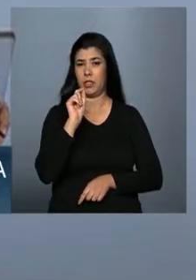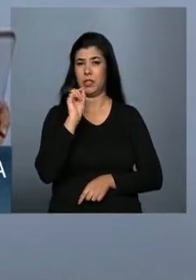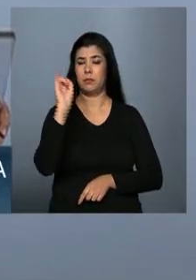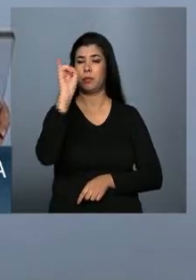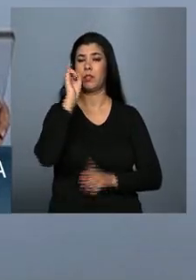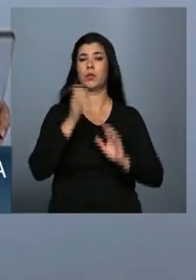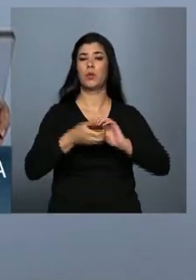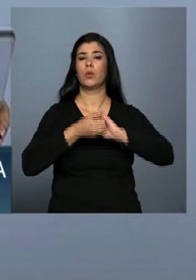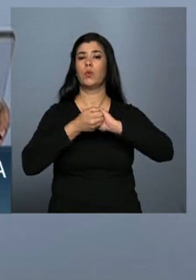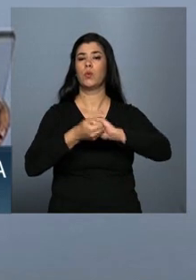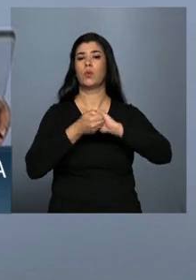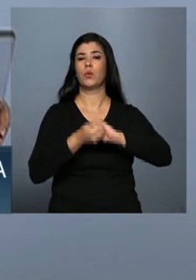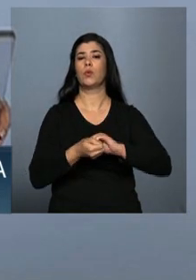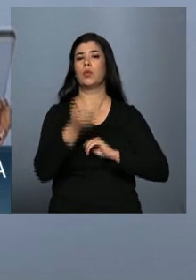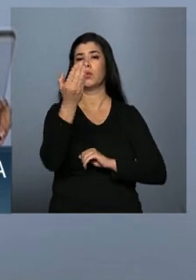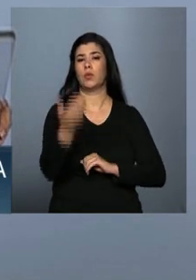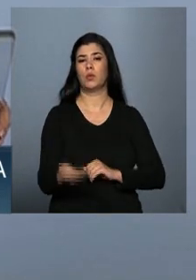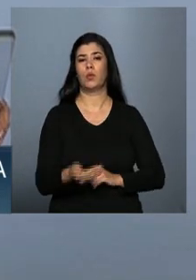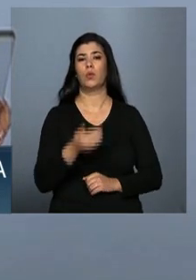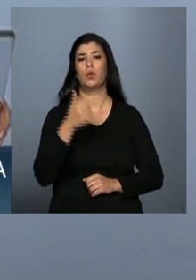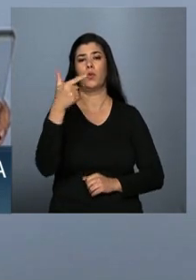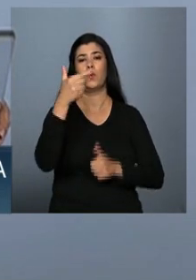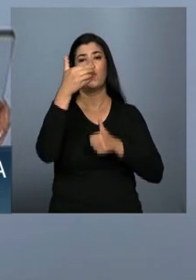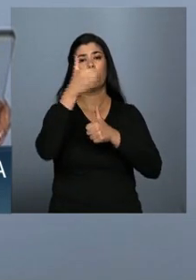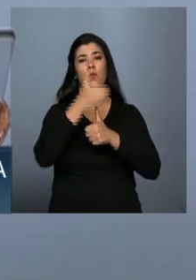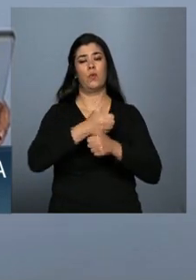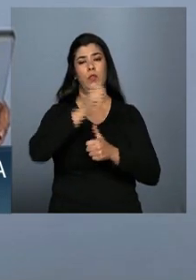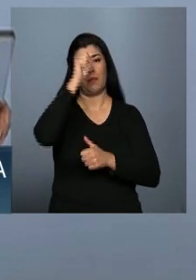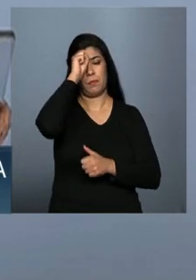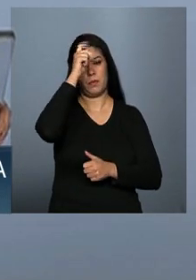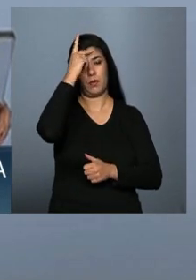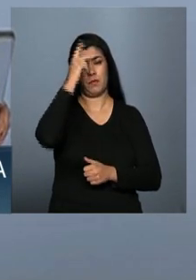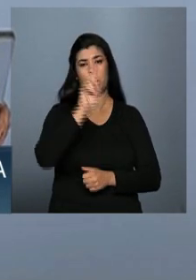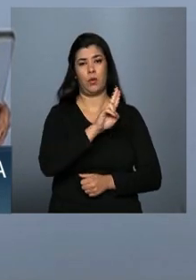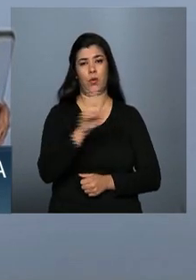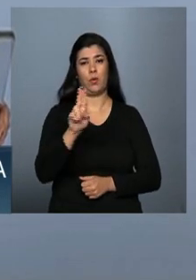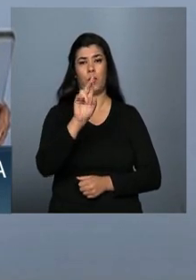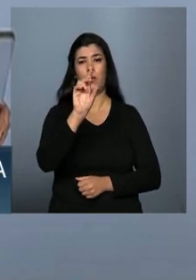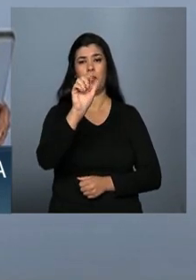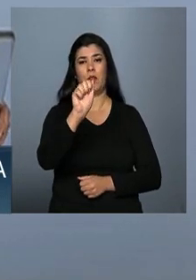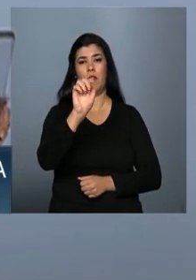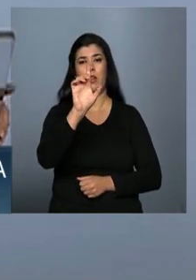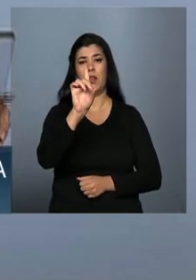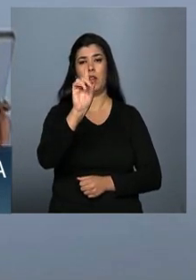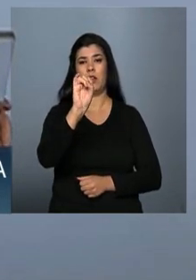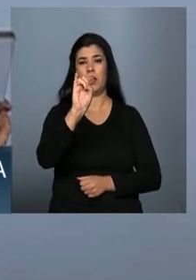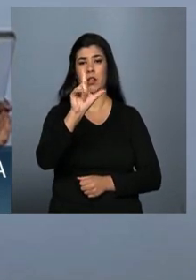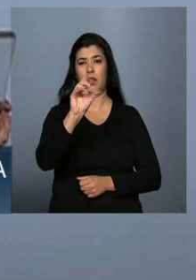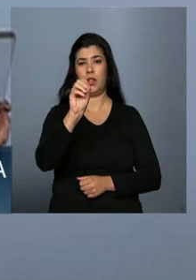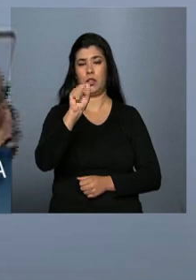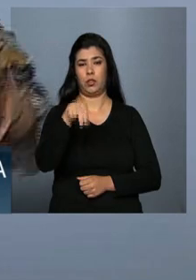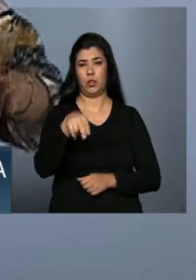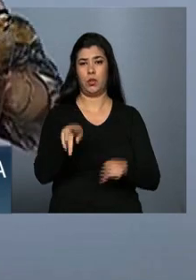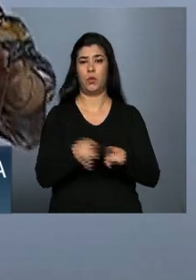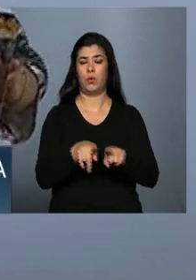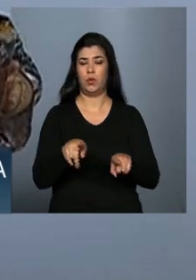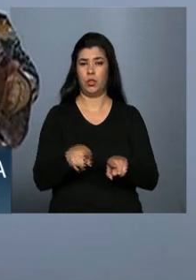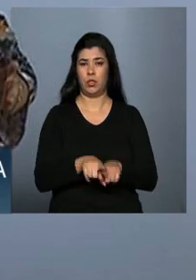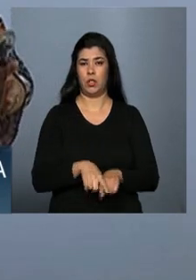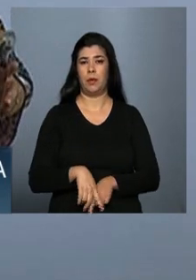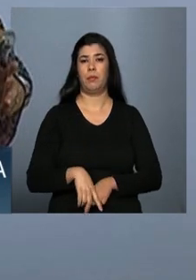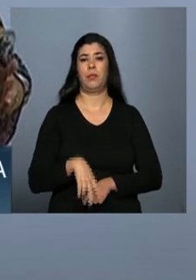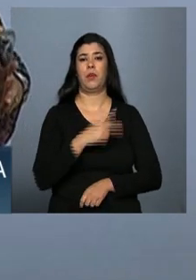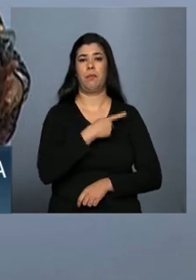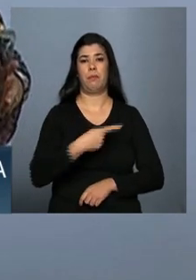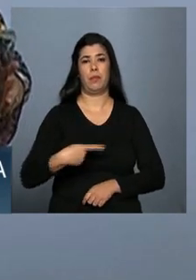cumprimentar aqui o vice-prefeito do Rio de Janeiro, o Adilson Pires, a Miriam Belchior, presidente